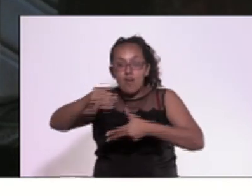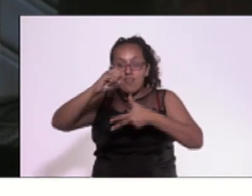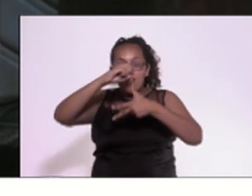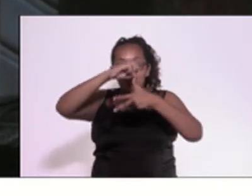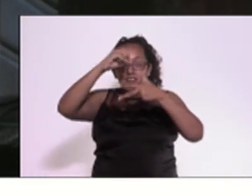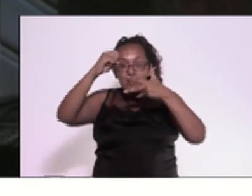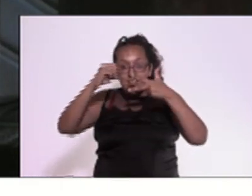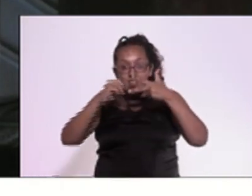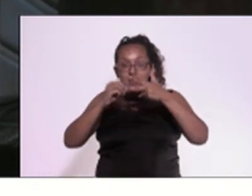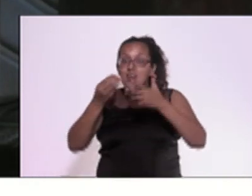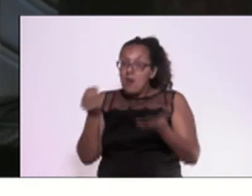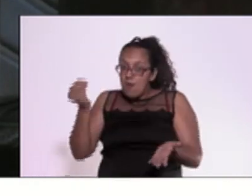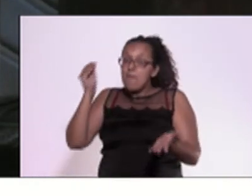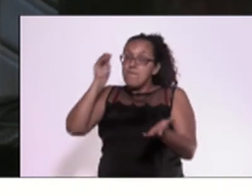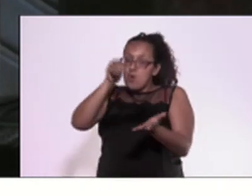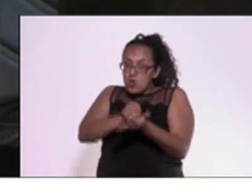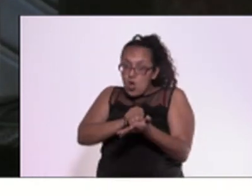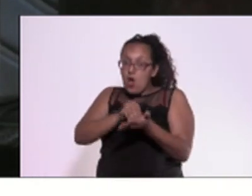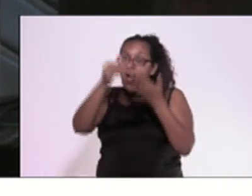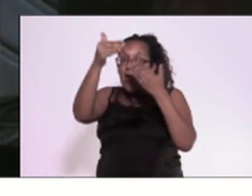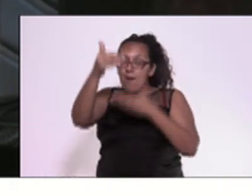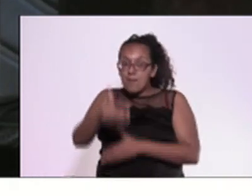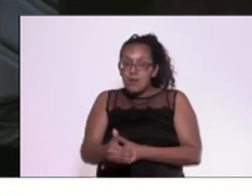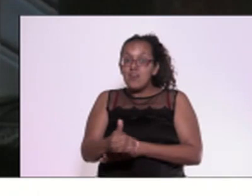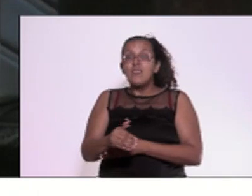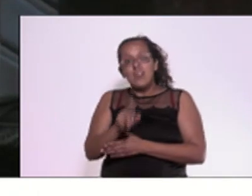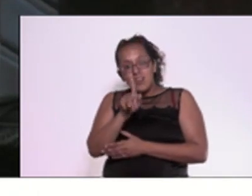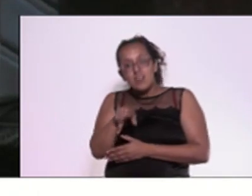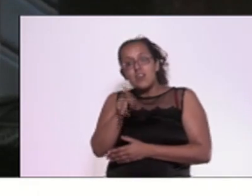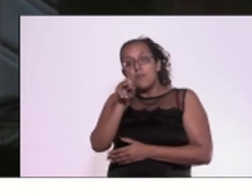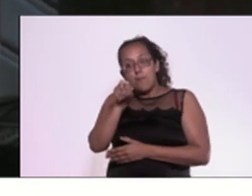Turma de cultura é assim mesmo, né? Se der um estalo, anima logo.